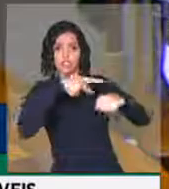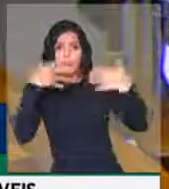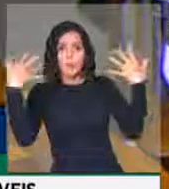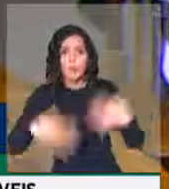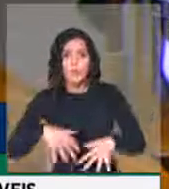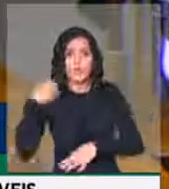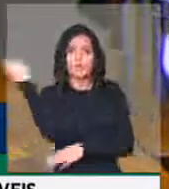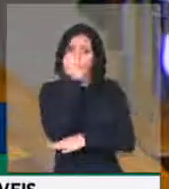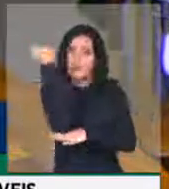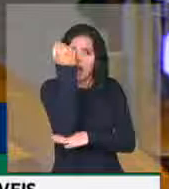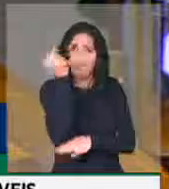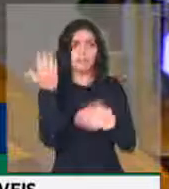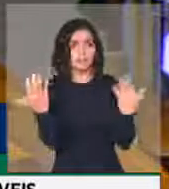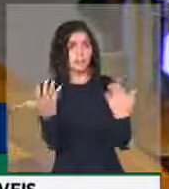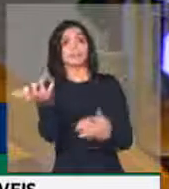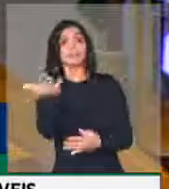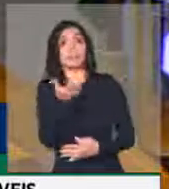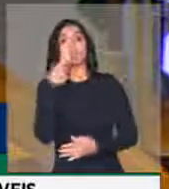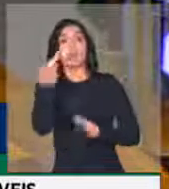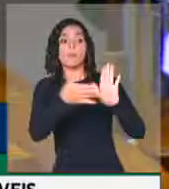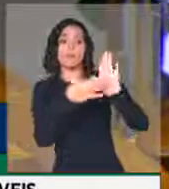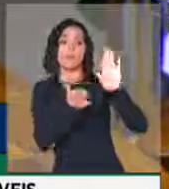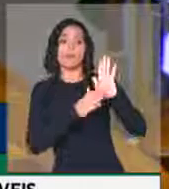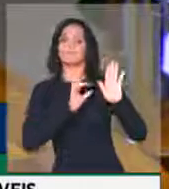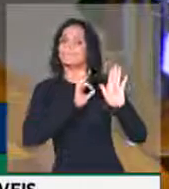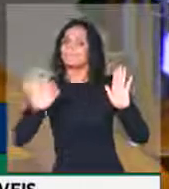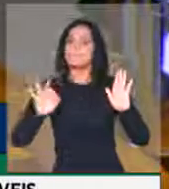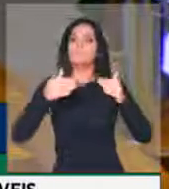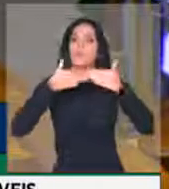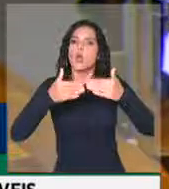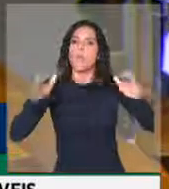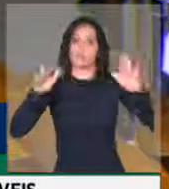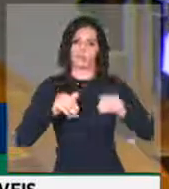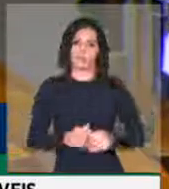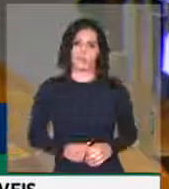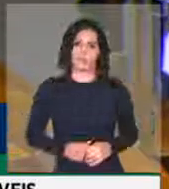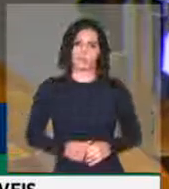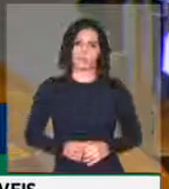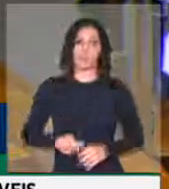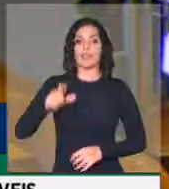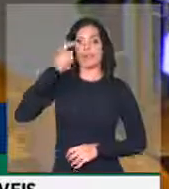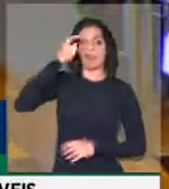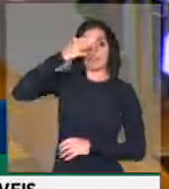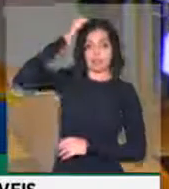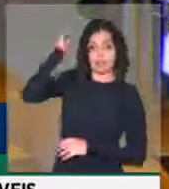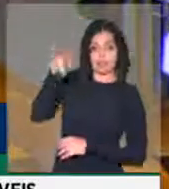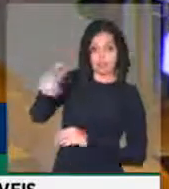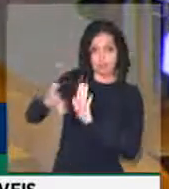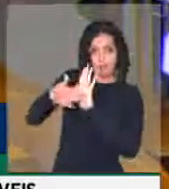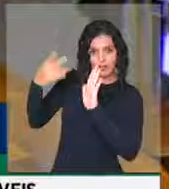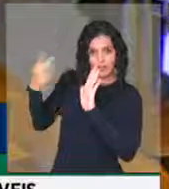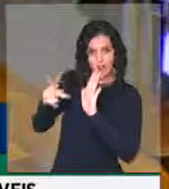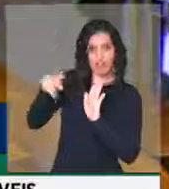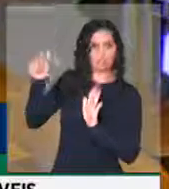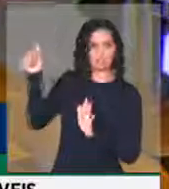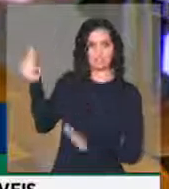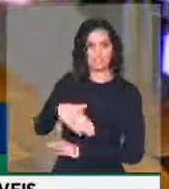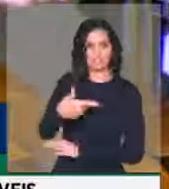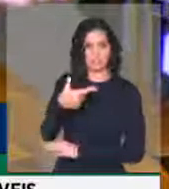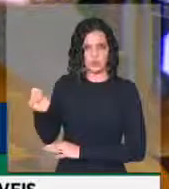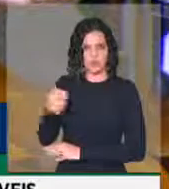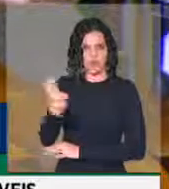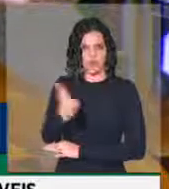nós queremos dizer que esse projeto é um bom começo. A proposta do Guedes é a renda miserável, de